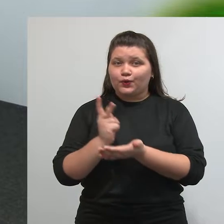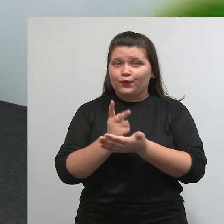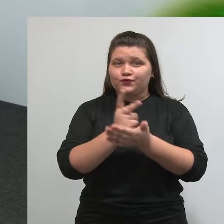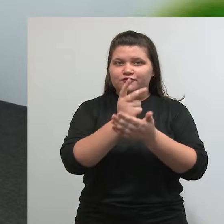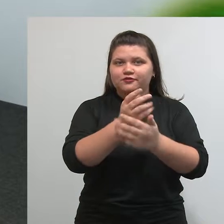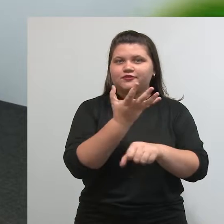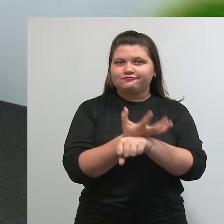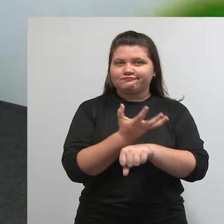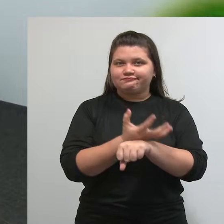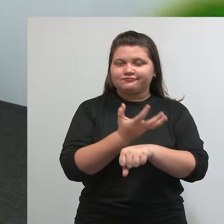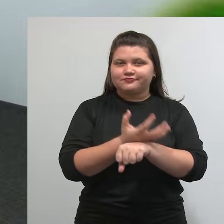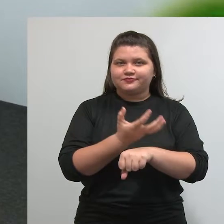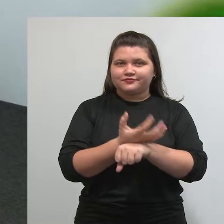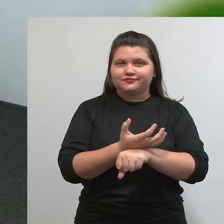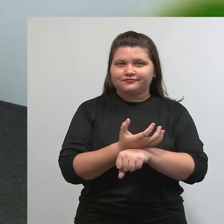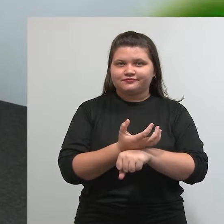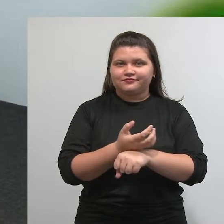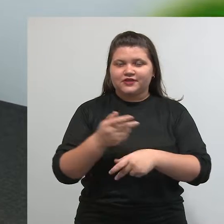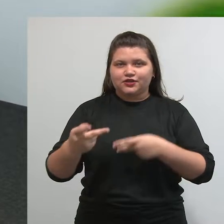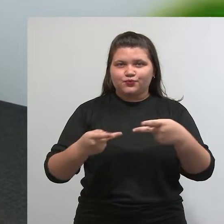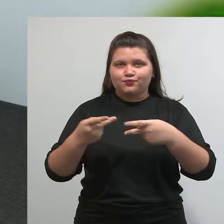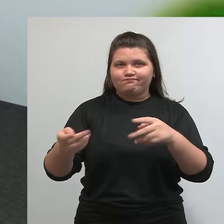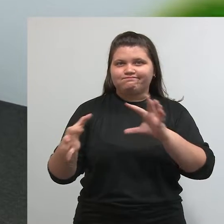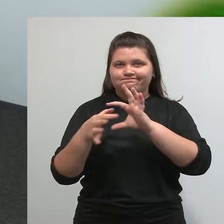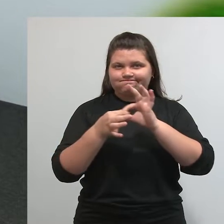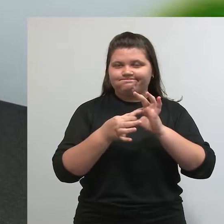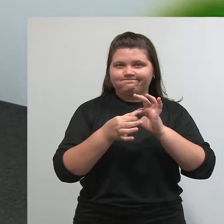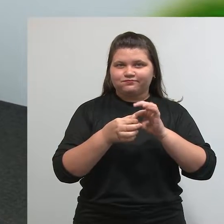na nossa disciplina de Projeto Integrador 2,